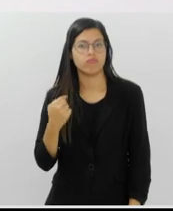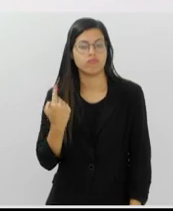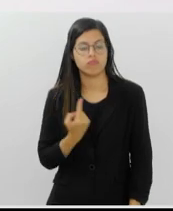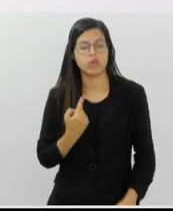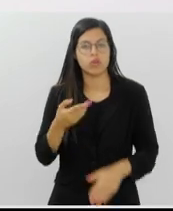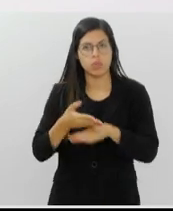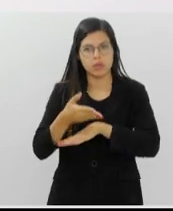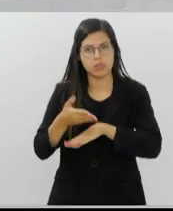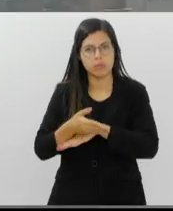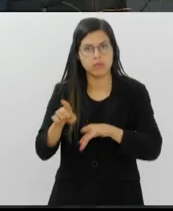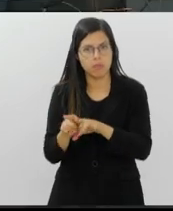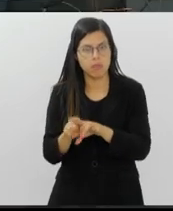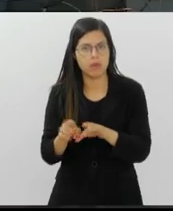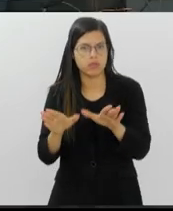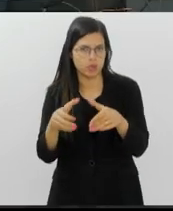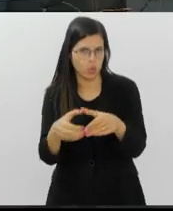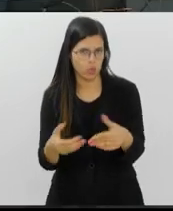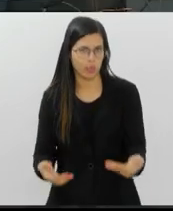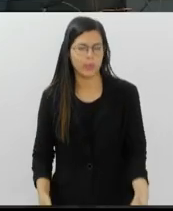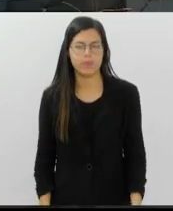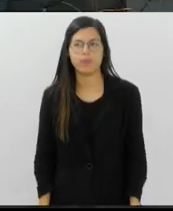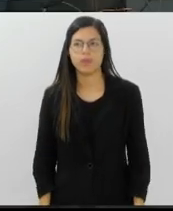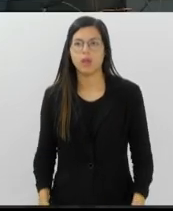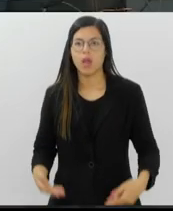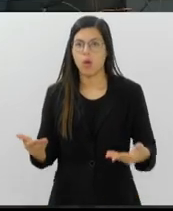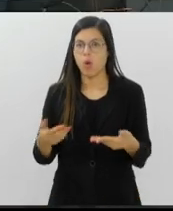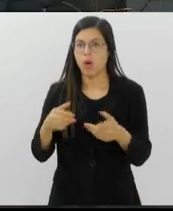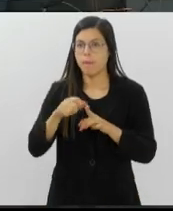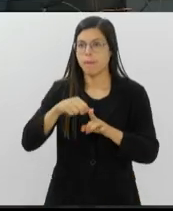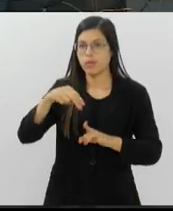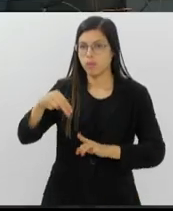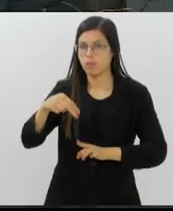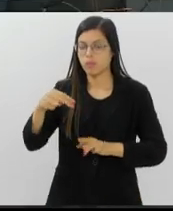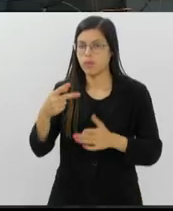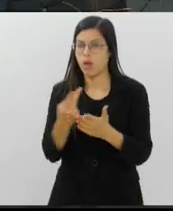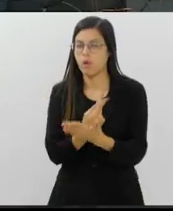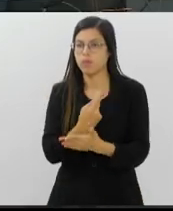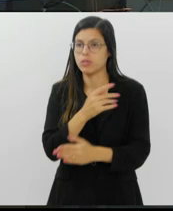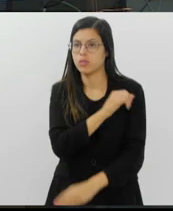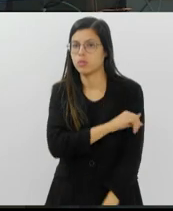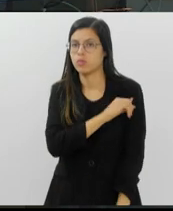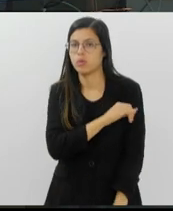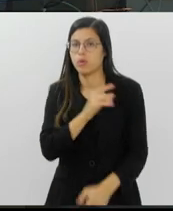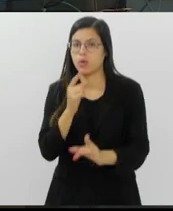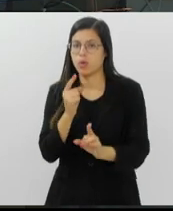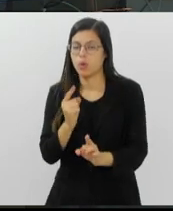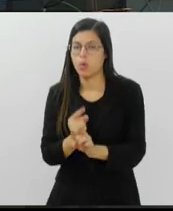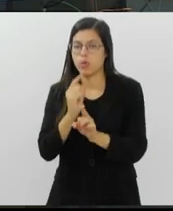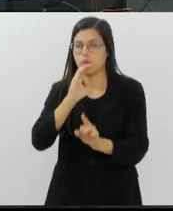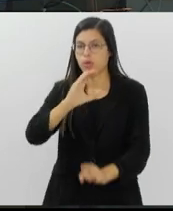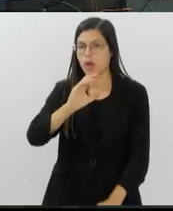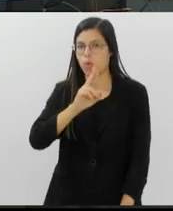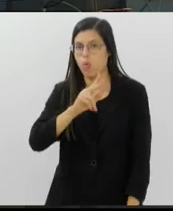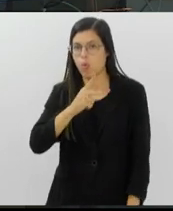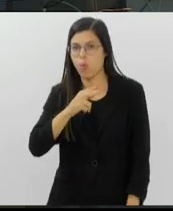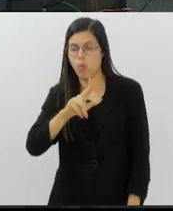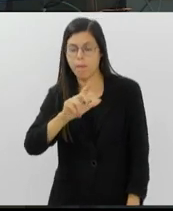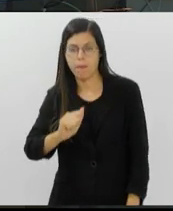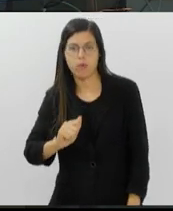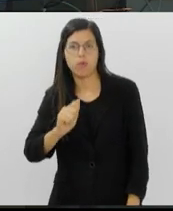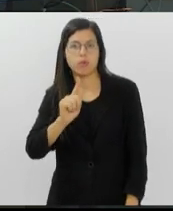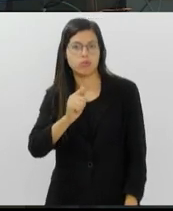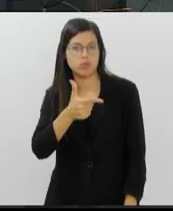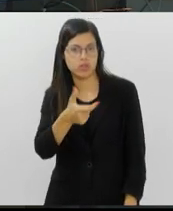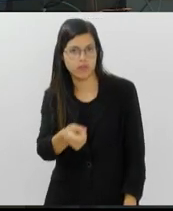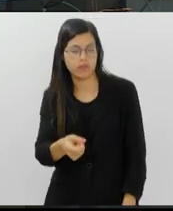grupo de estudos. Agora, em novembro, acontece no Rio o encontro da cúpula do G20. E a sociedade civil